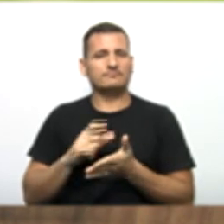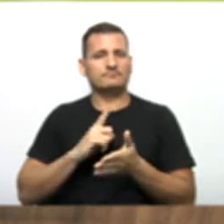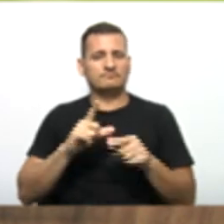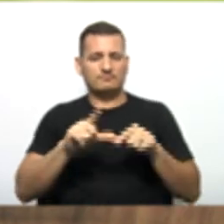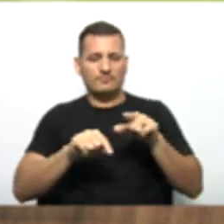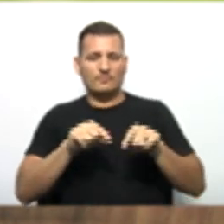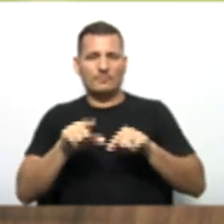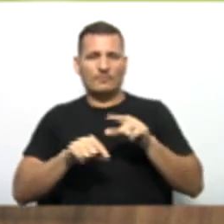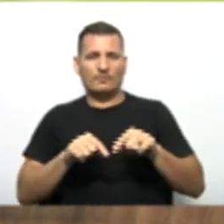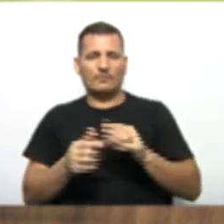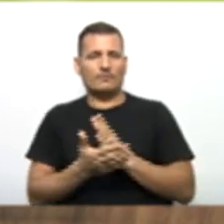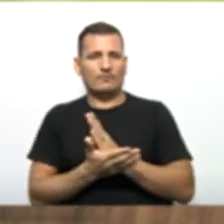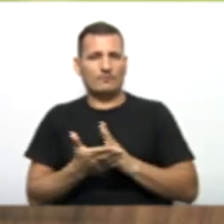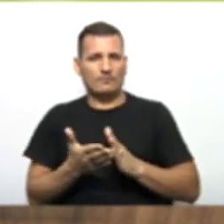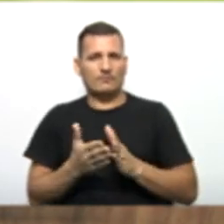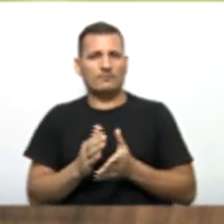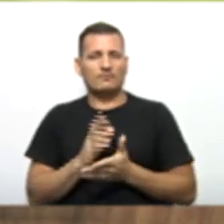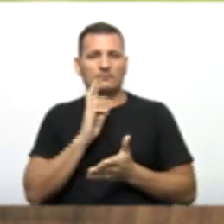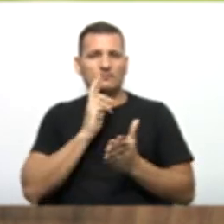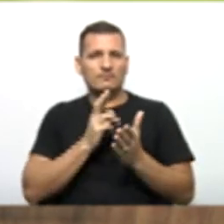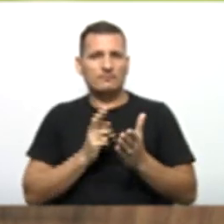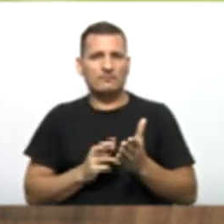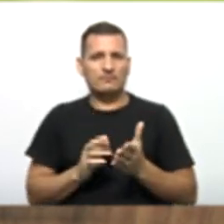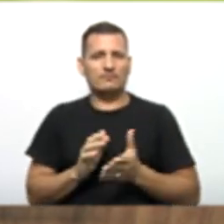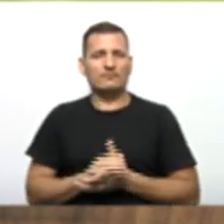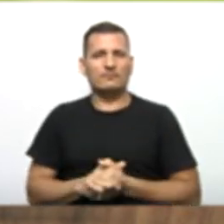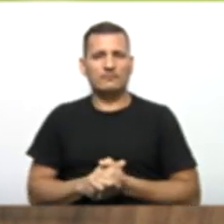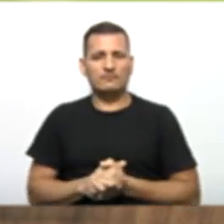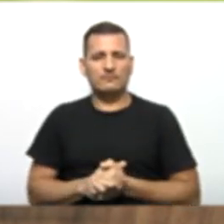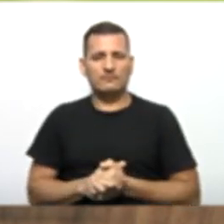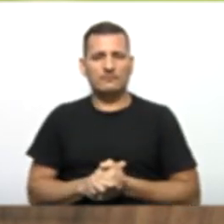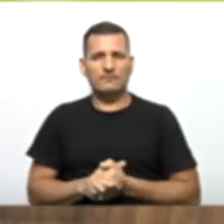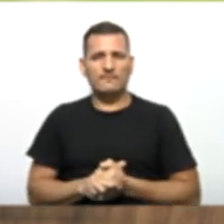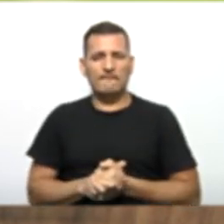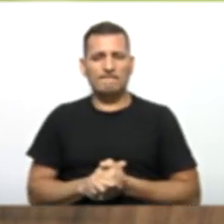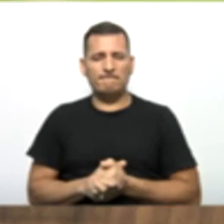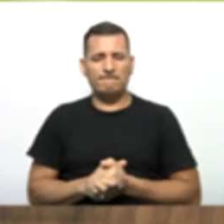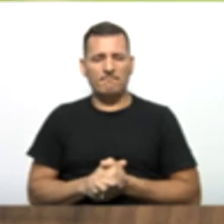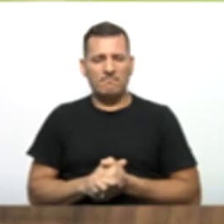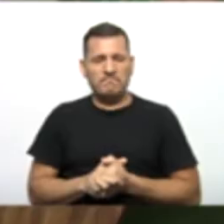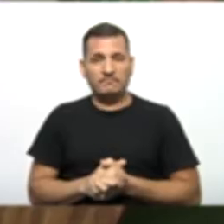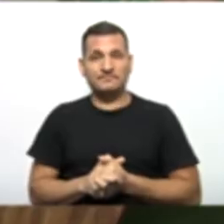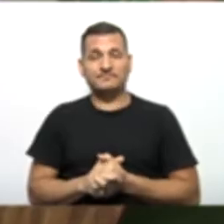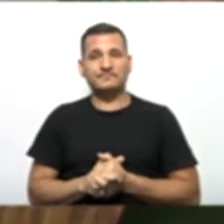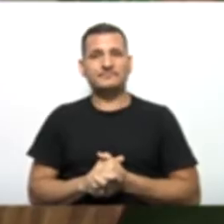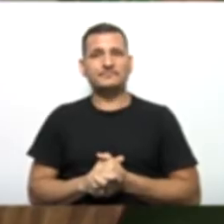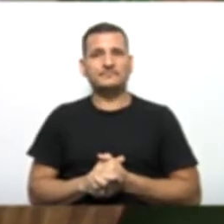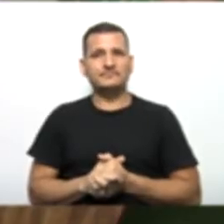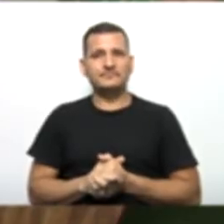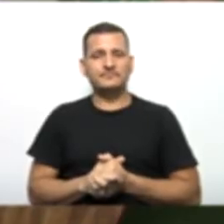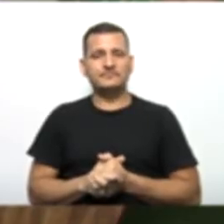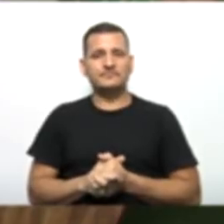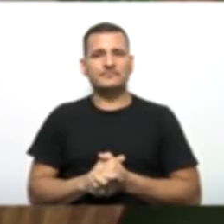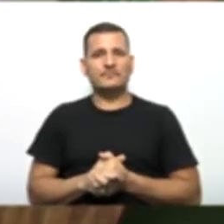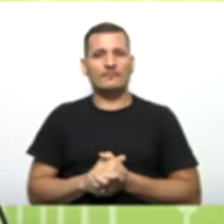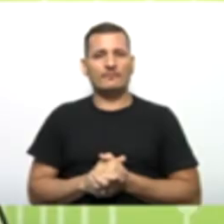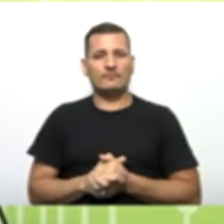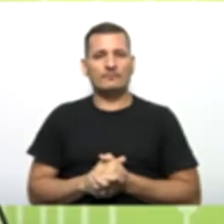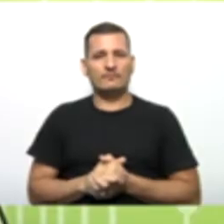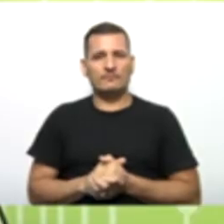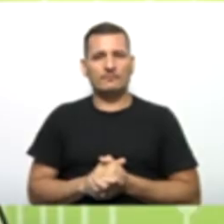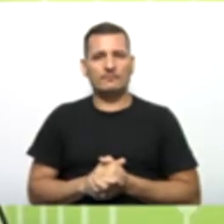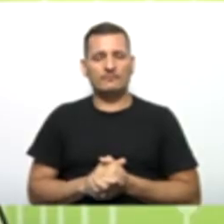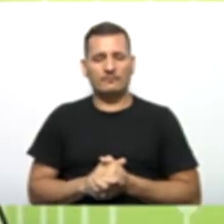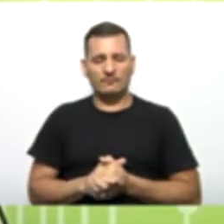dessas respostas né pra gente comparar com a nossa correção aqui então vamos ver a questão número 1 vão para a questão número um